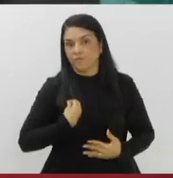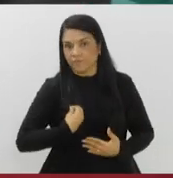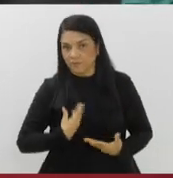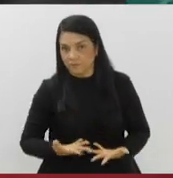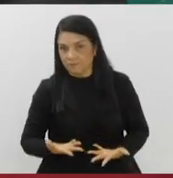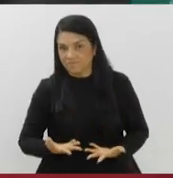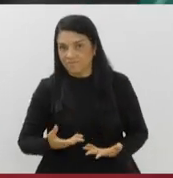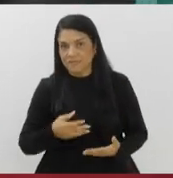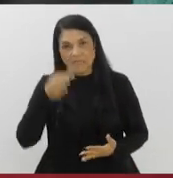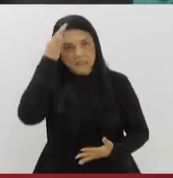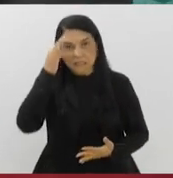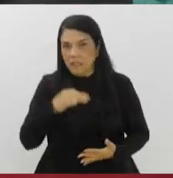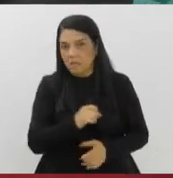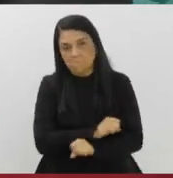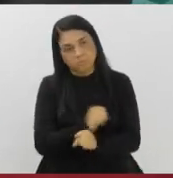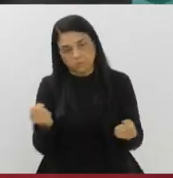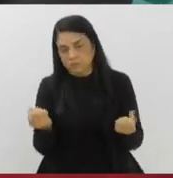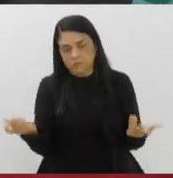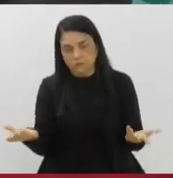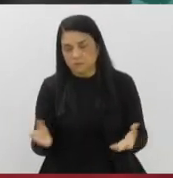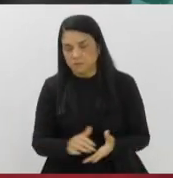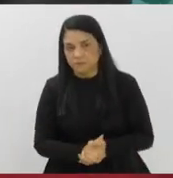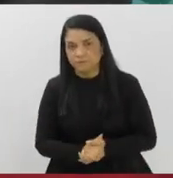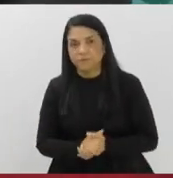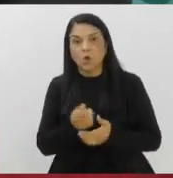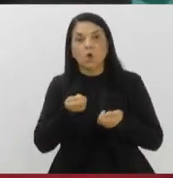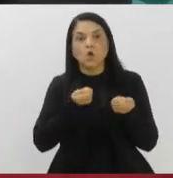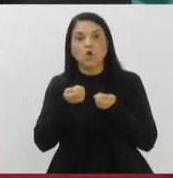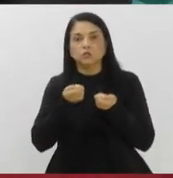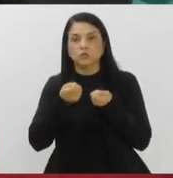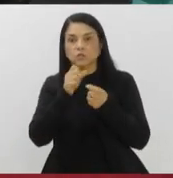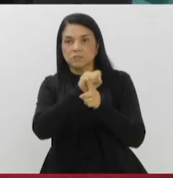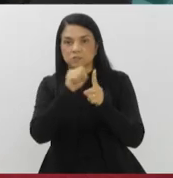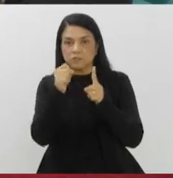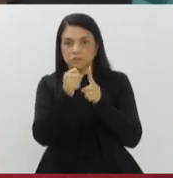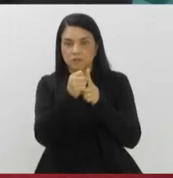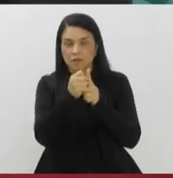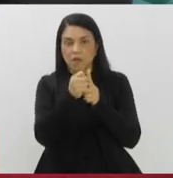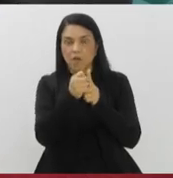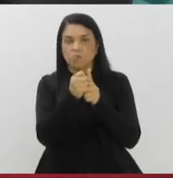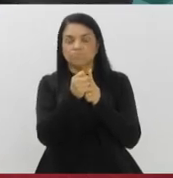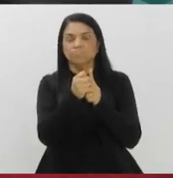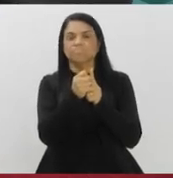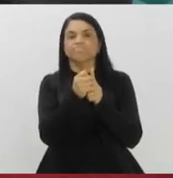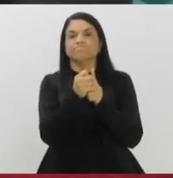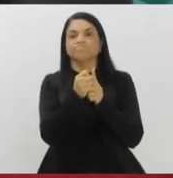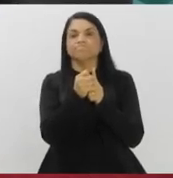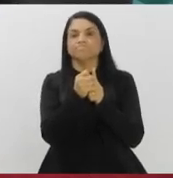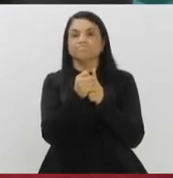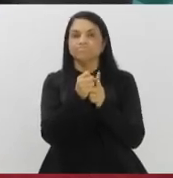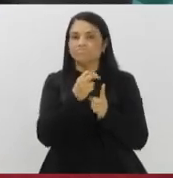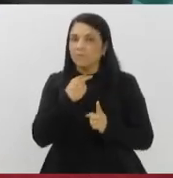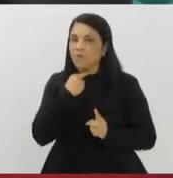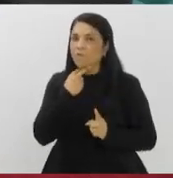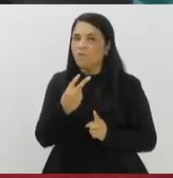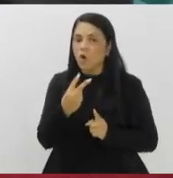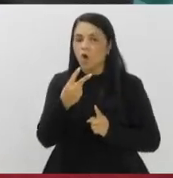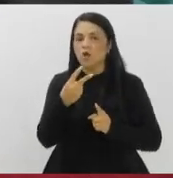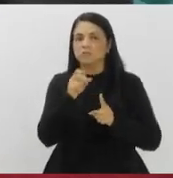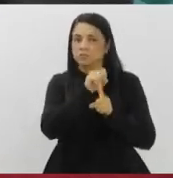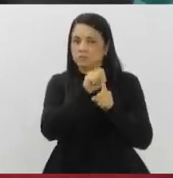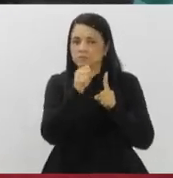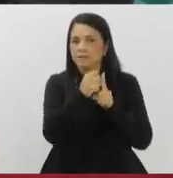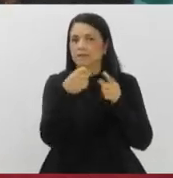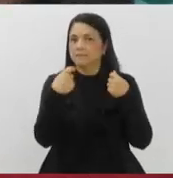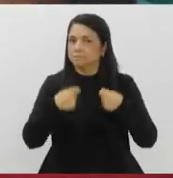dá para entender. É o controle social, que é um outro lugar de voz que a gente tem, né, na nossa sociedade, que a